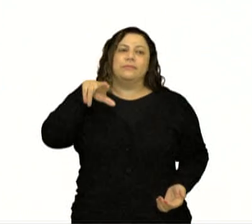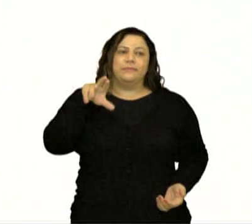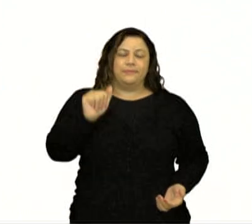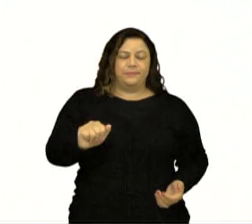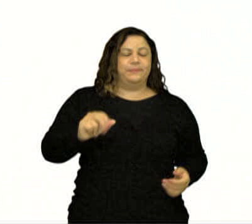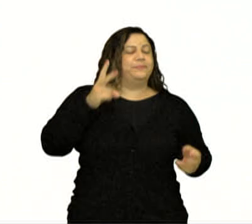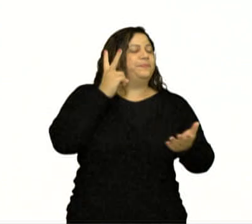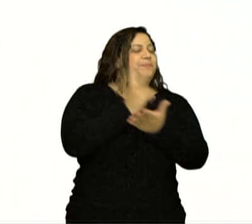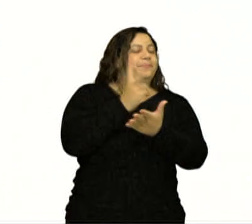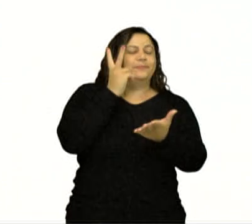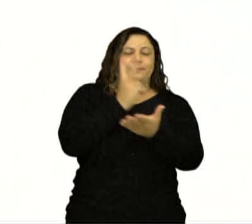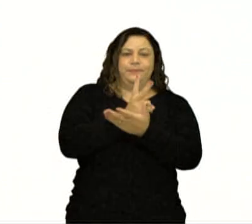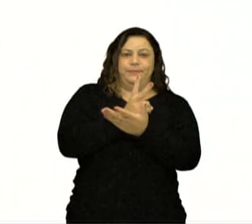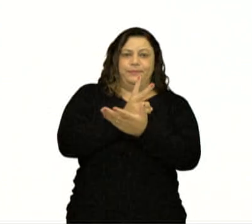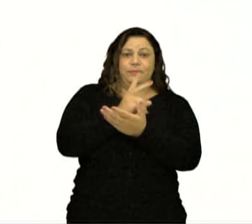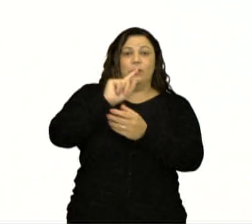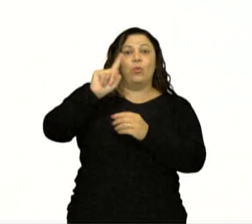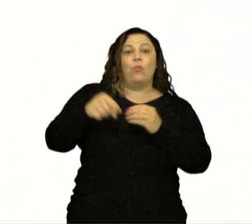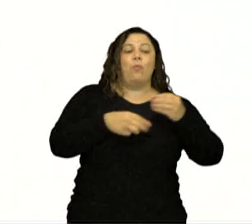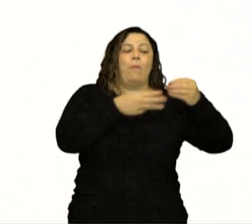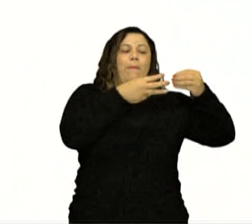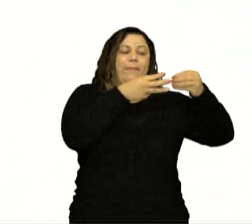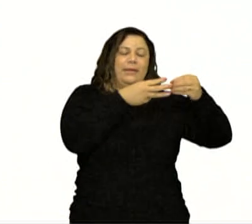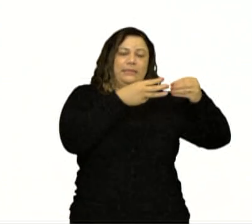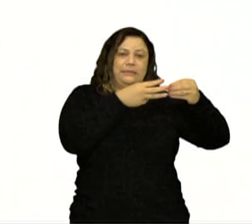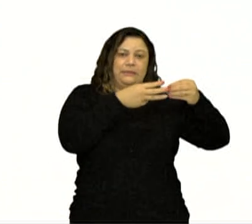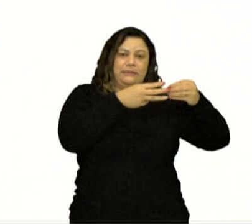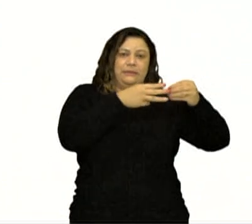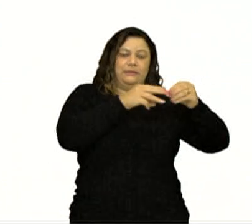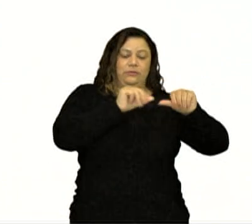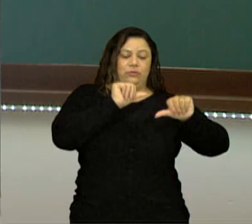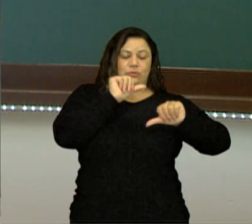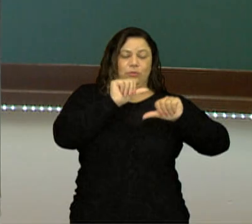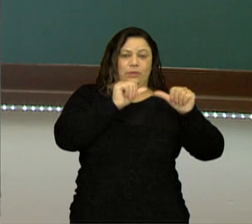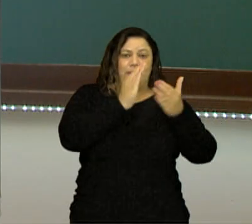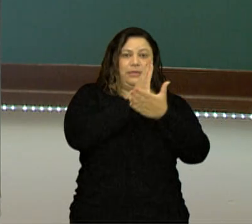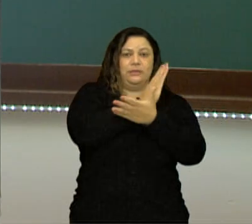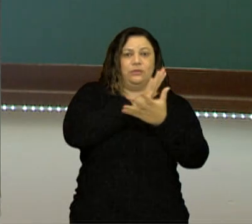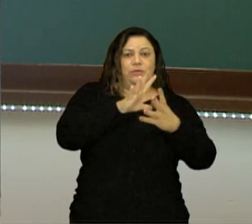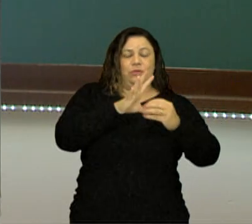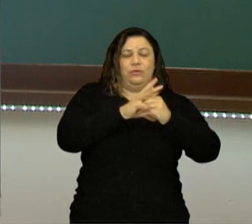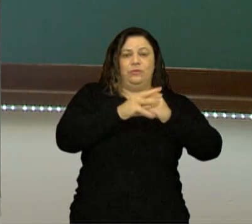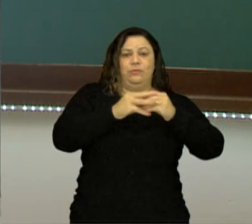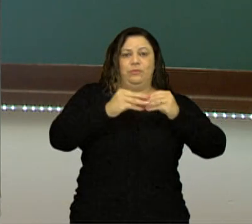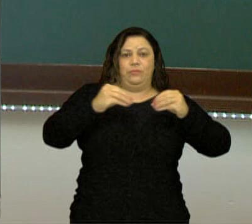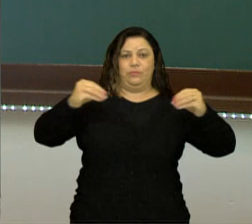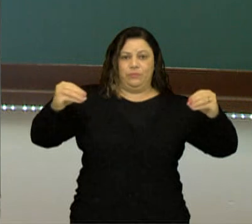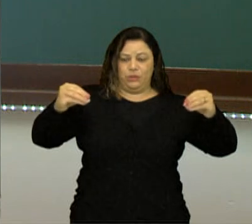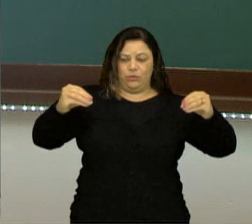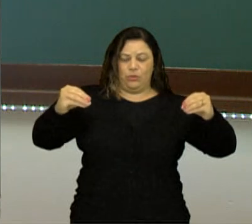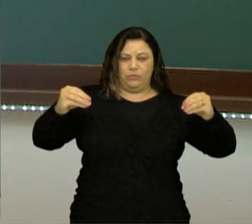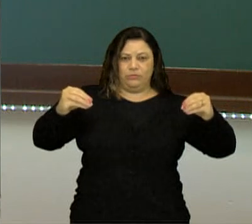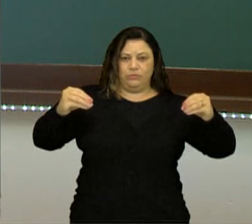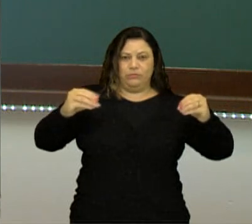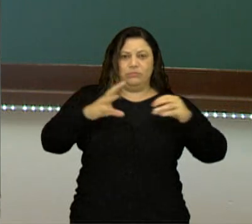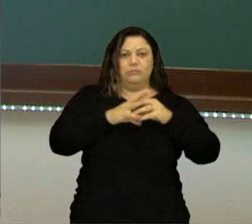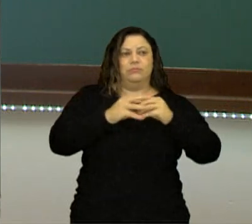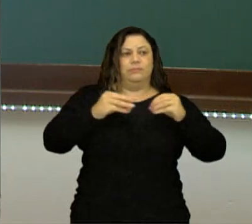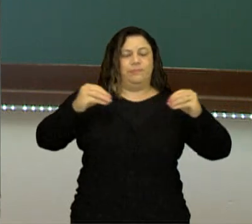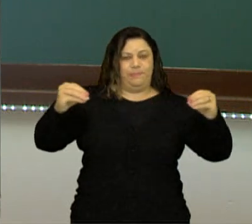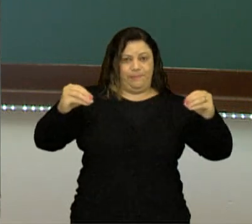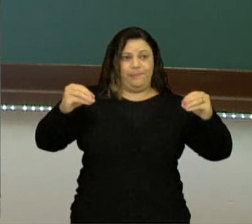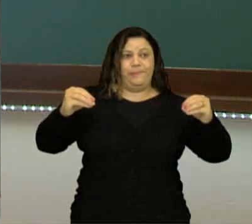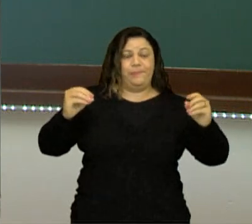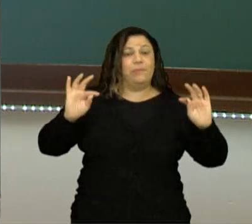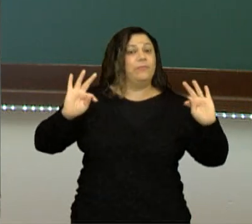se dividir. Tá, beleza, então... No processo de mitose, por exemplo, né, tem aquela fase S da intérfase,